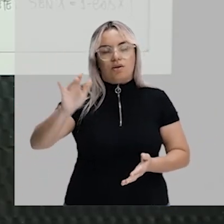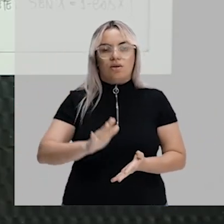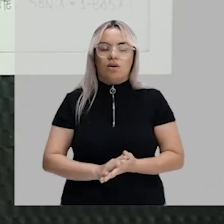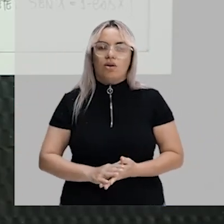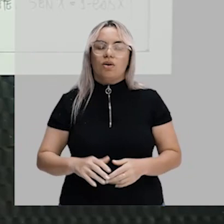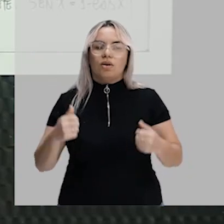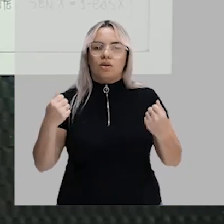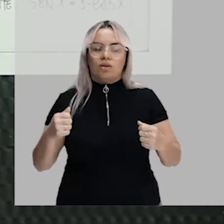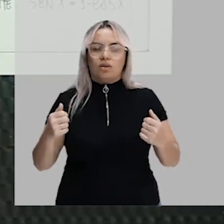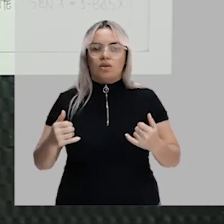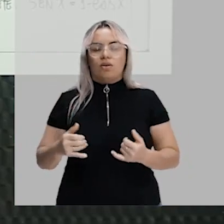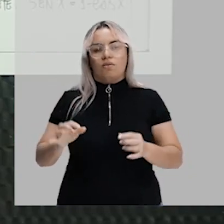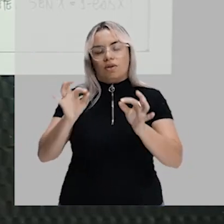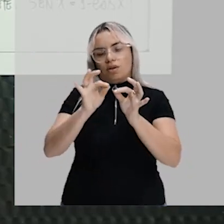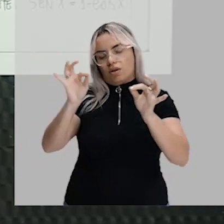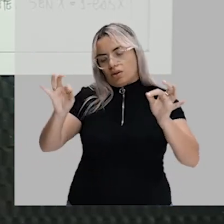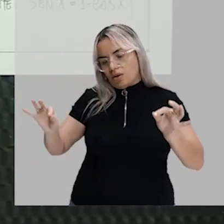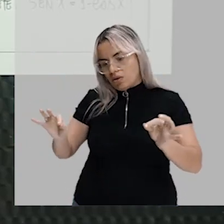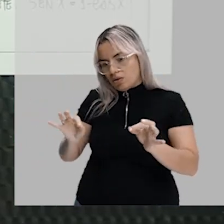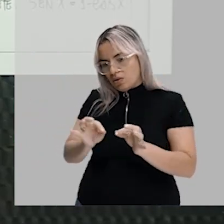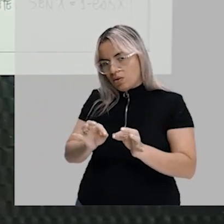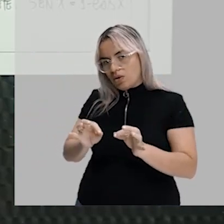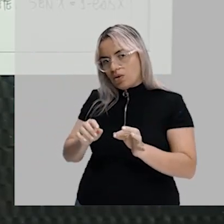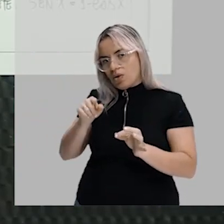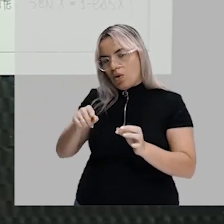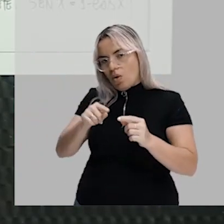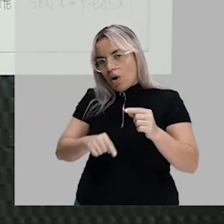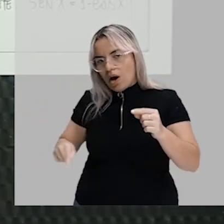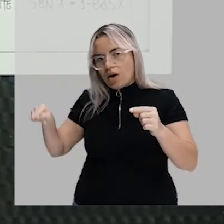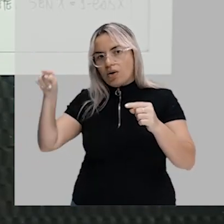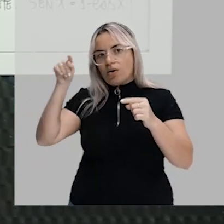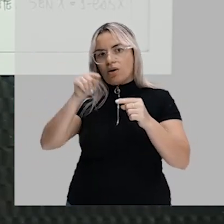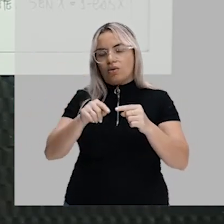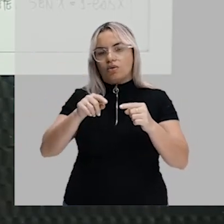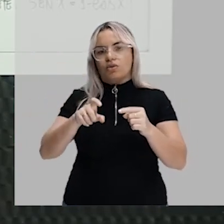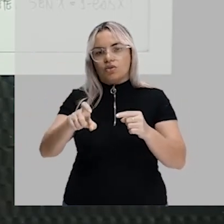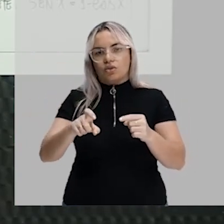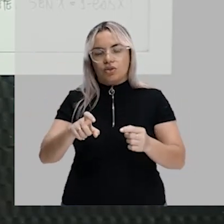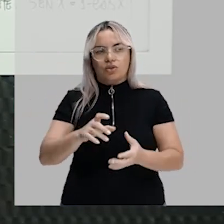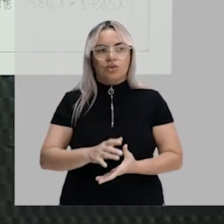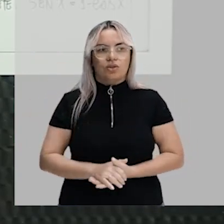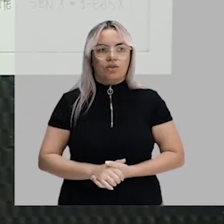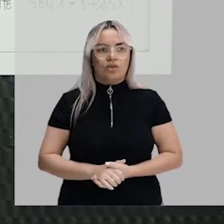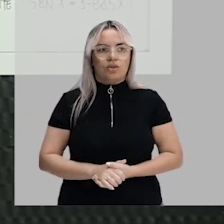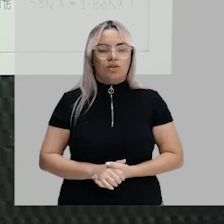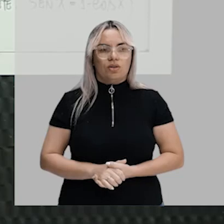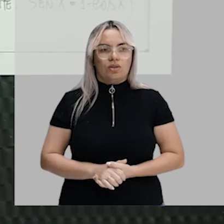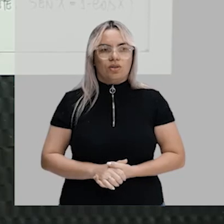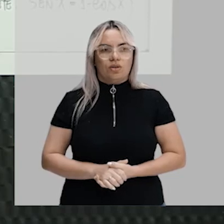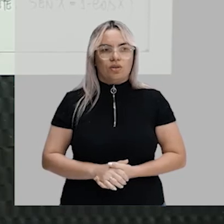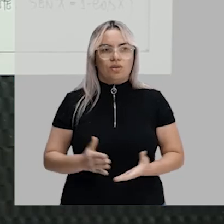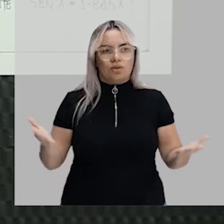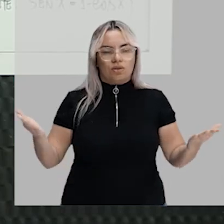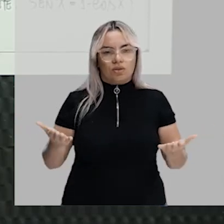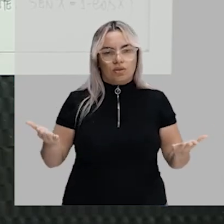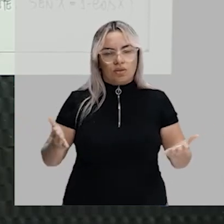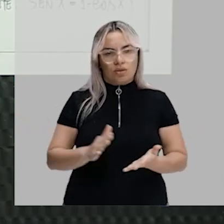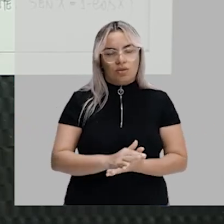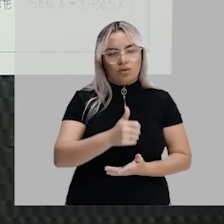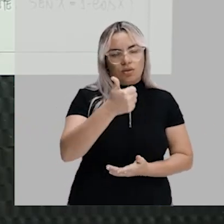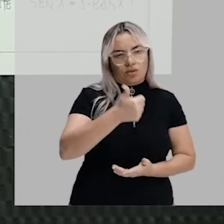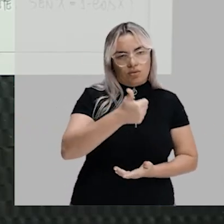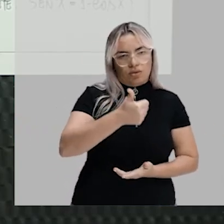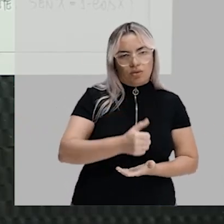arcos tá então nós temos primeiro seno de x ig a